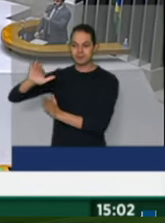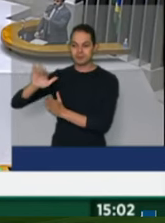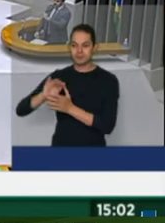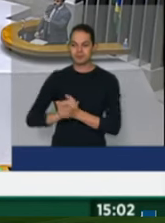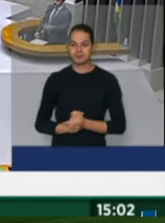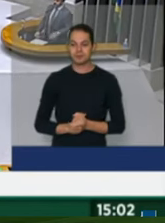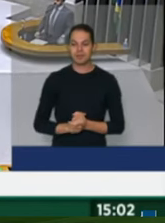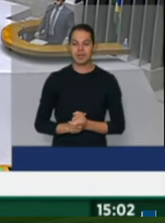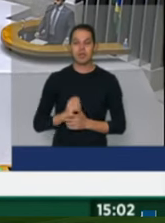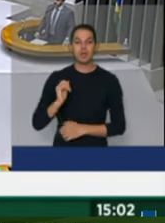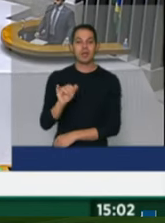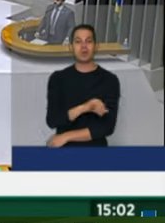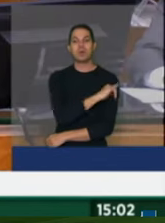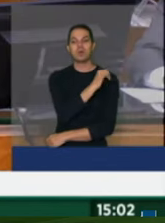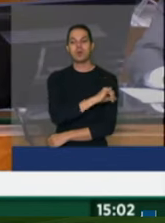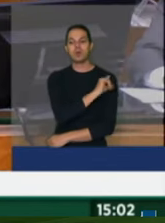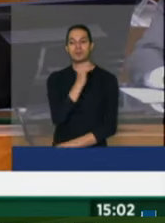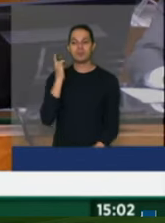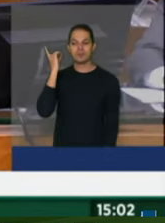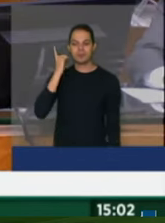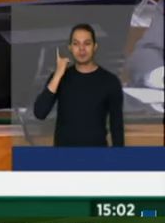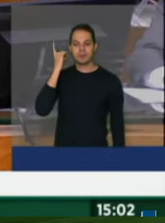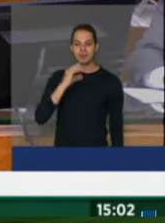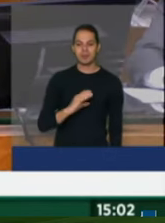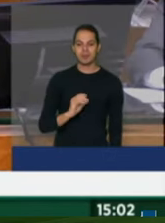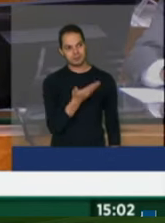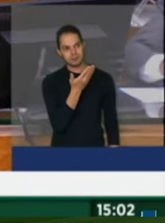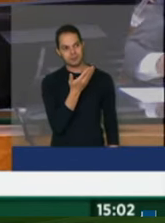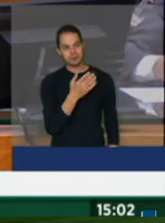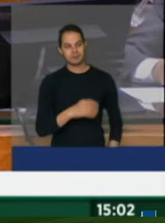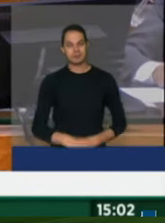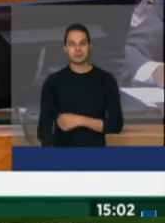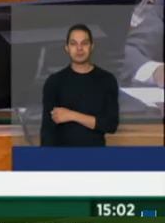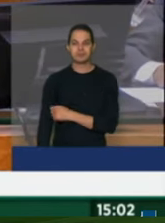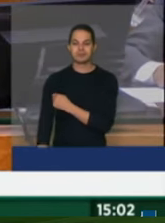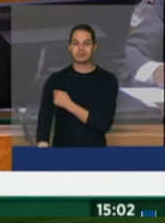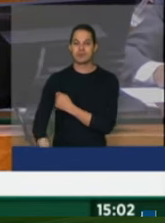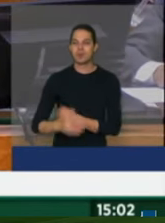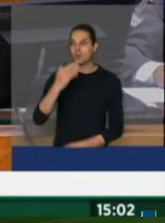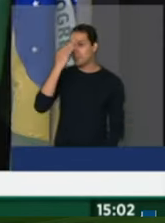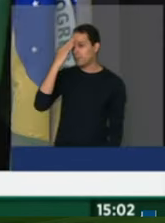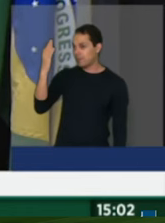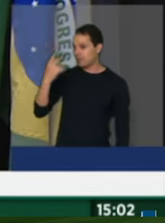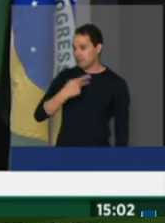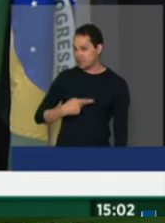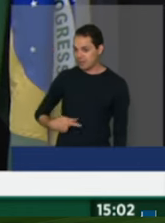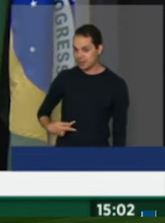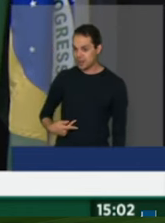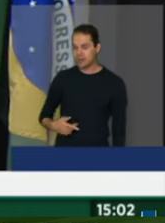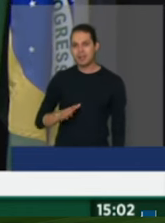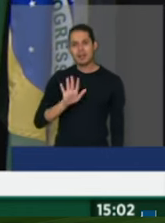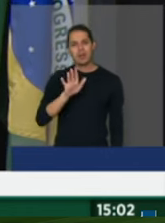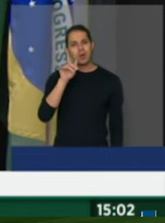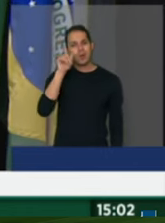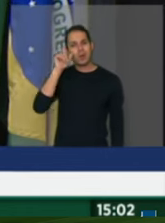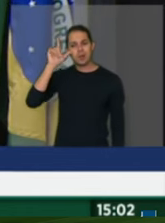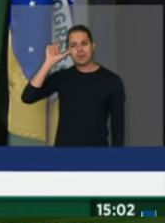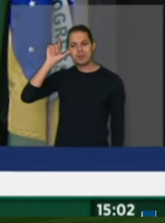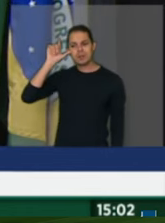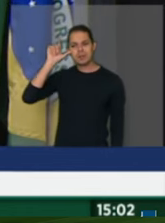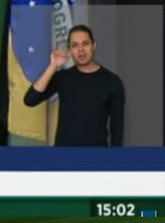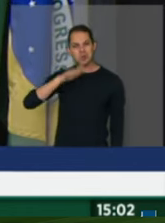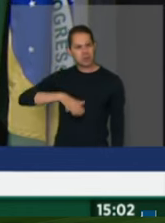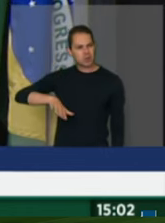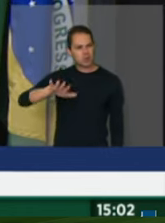o Rio de Janeiro com deputado Carlos Jordy obrigado senhor presidente bom ontem não sei se